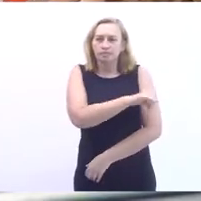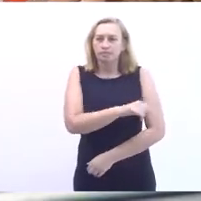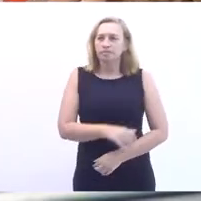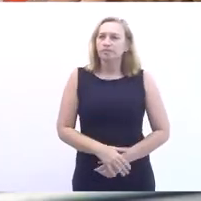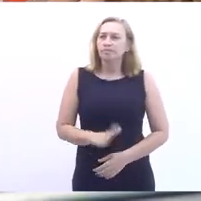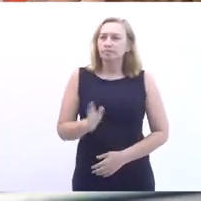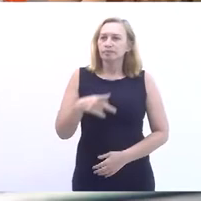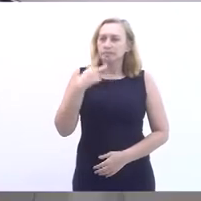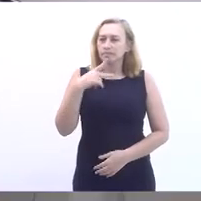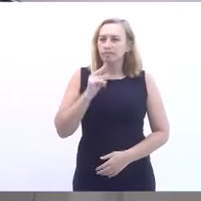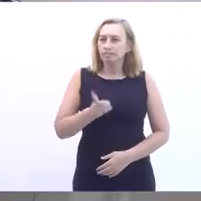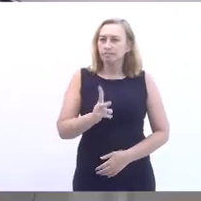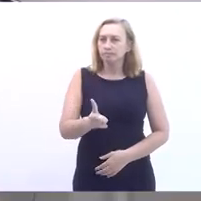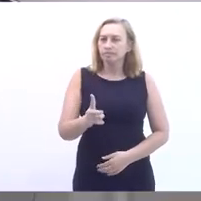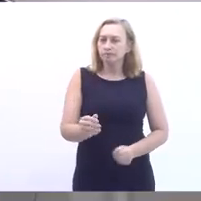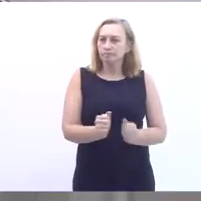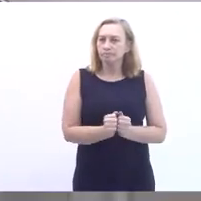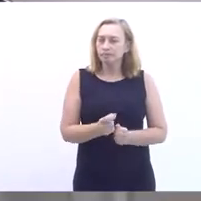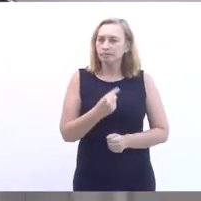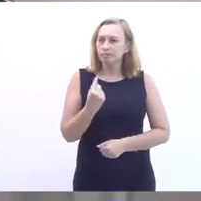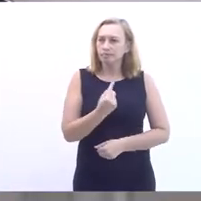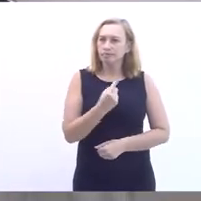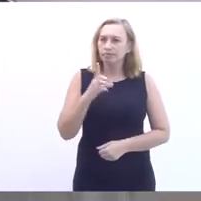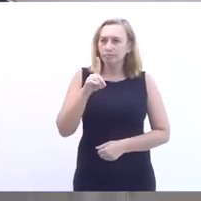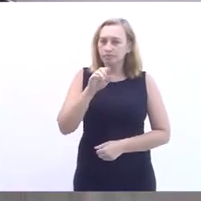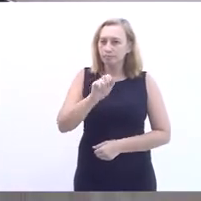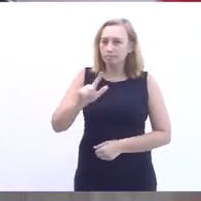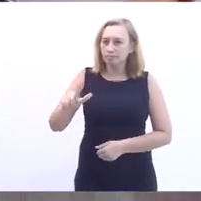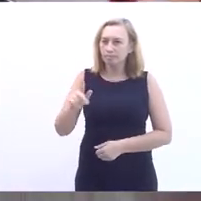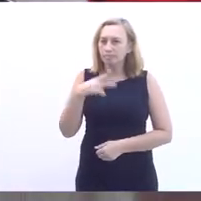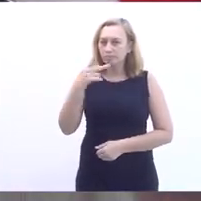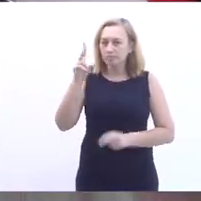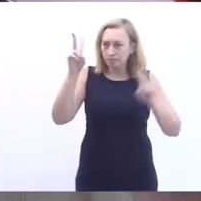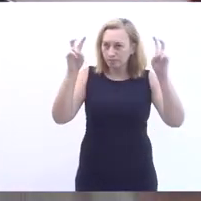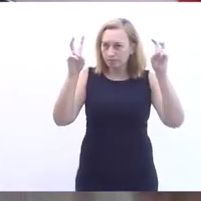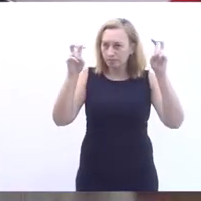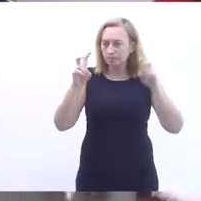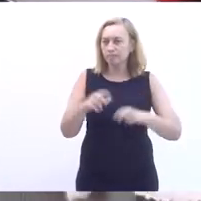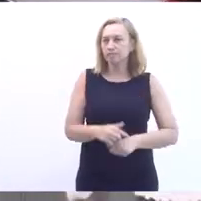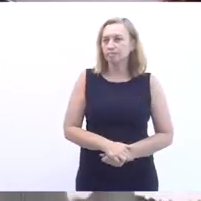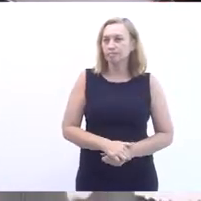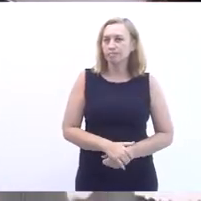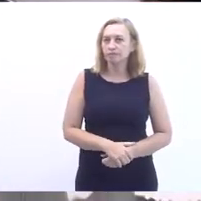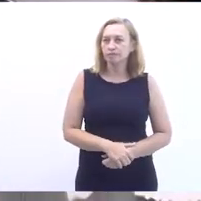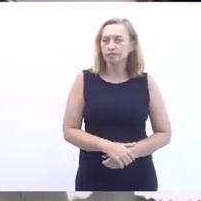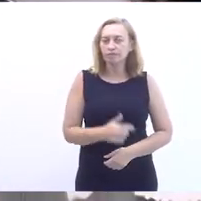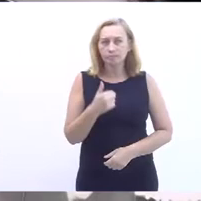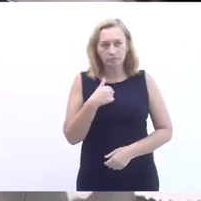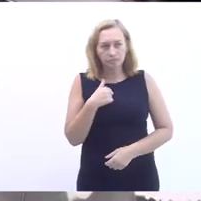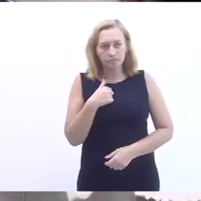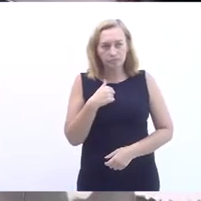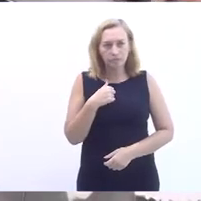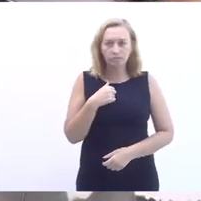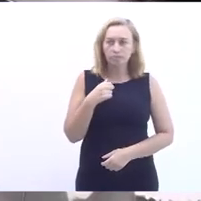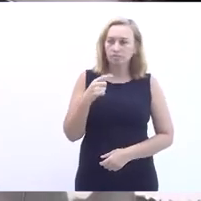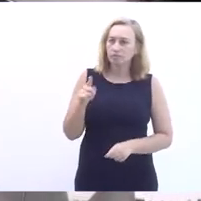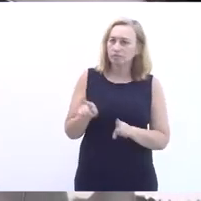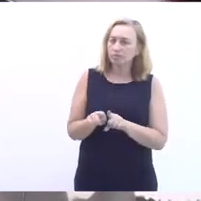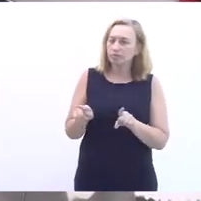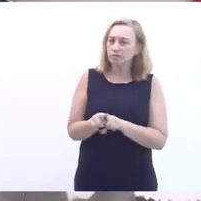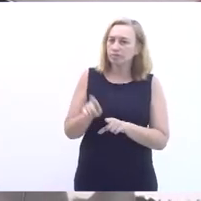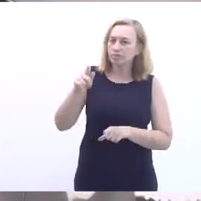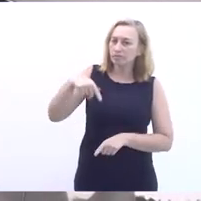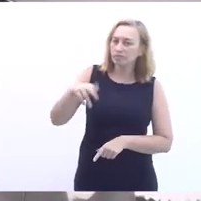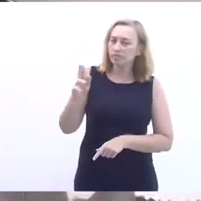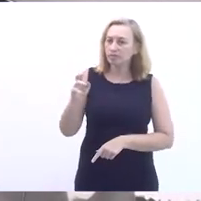como eu disse sempre nosso aliado o Daniel levantou um tema que nem eu nem a Bete